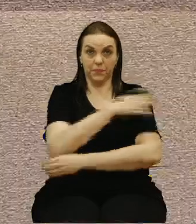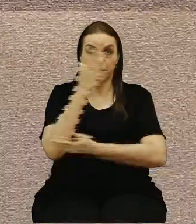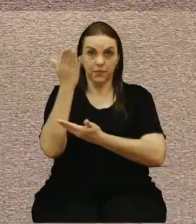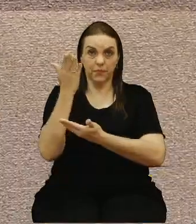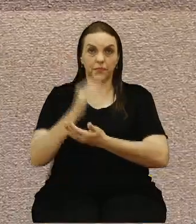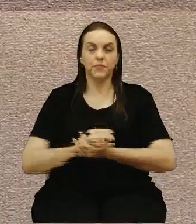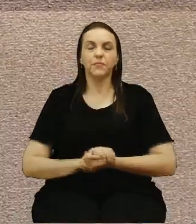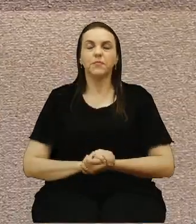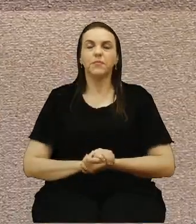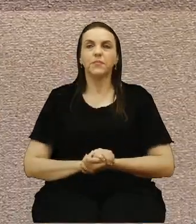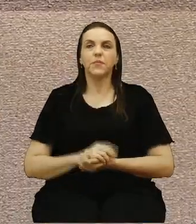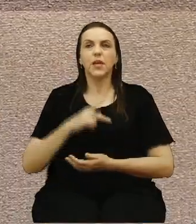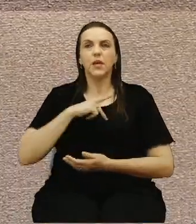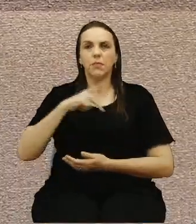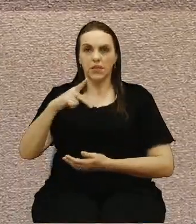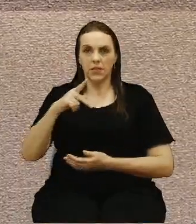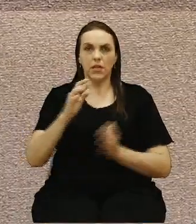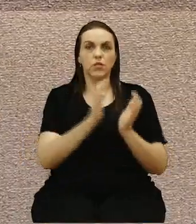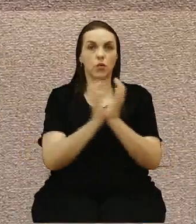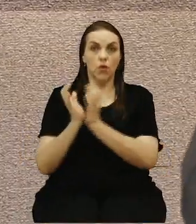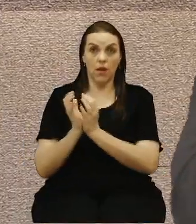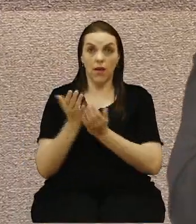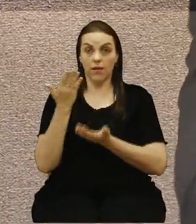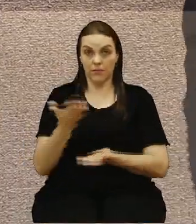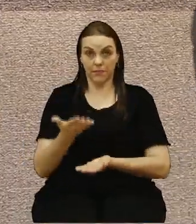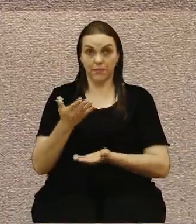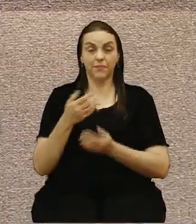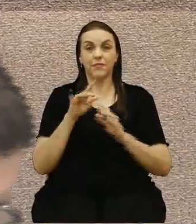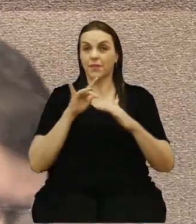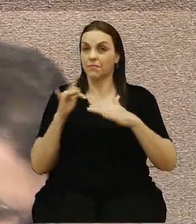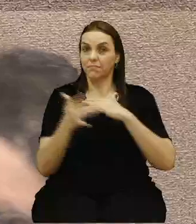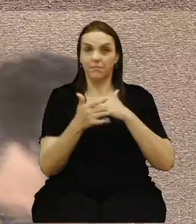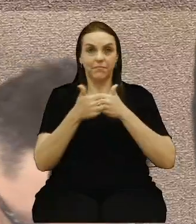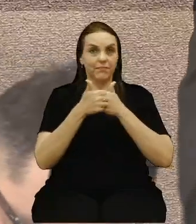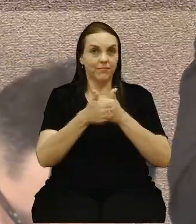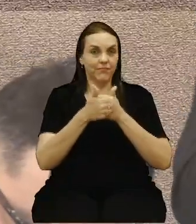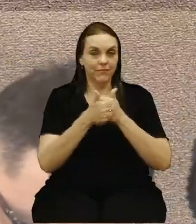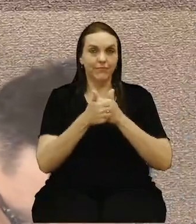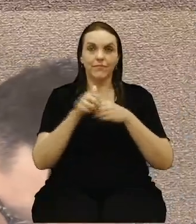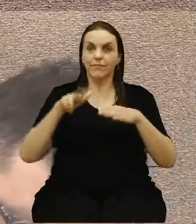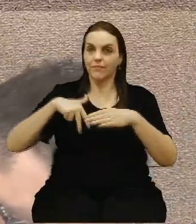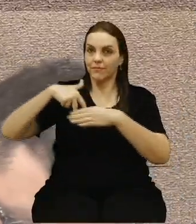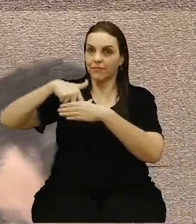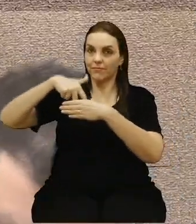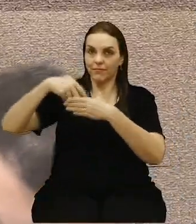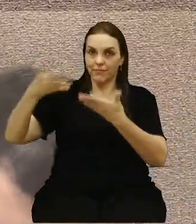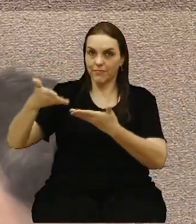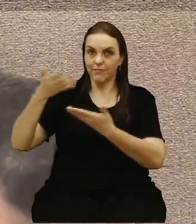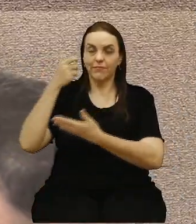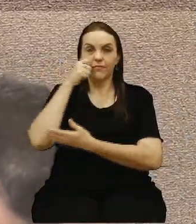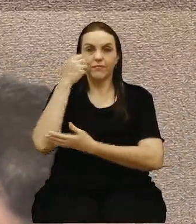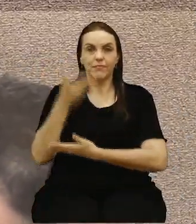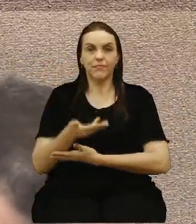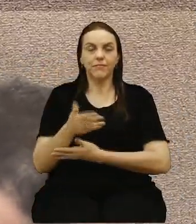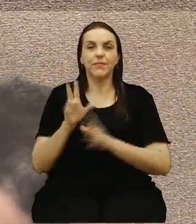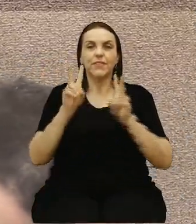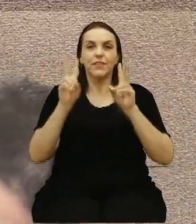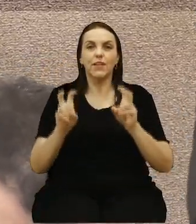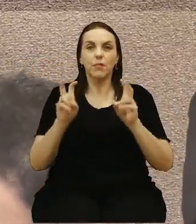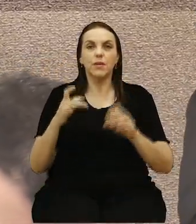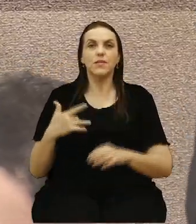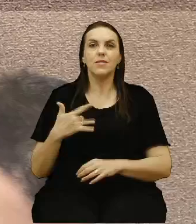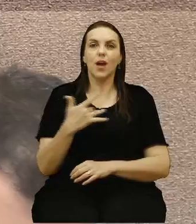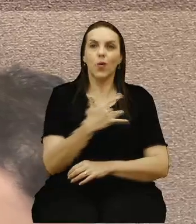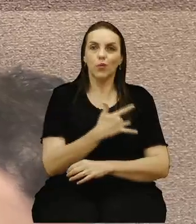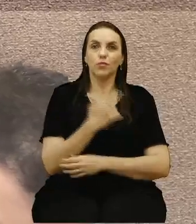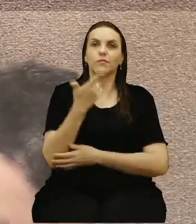presidente, nobres colegas aqui presentes, você que nos acompanha nas redes sociais, você que está aqui no plenário, o tema saúde, mais uma